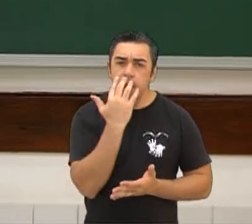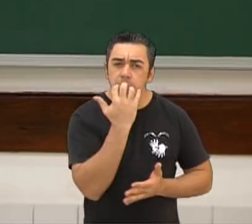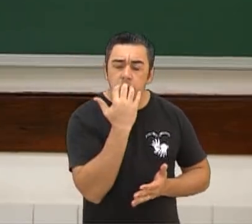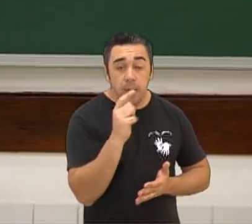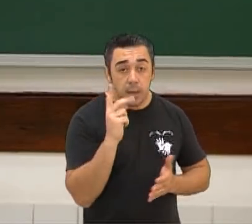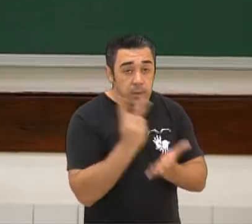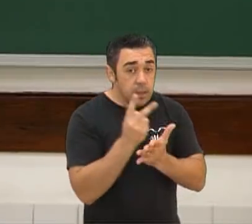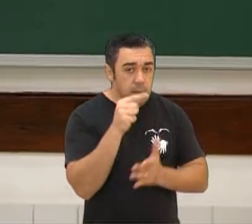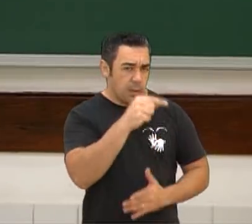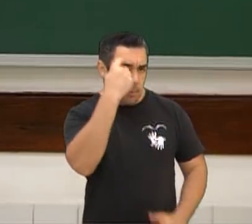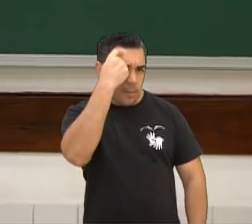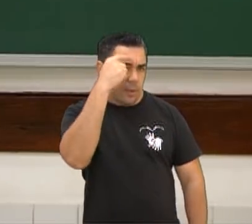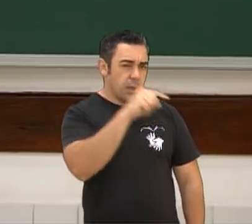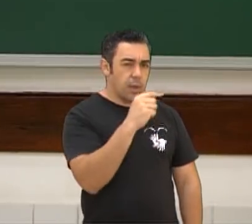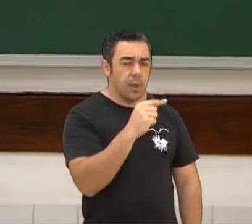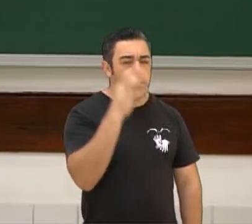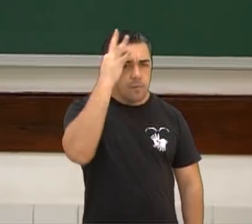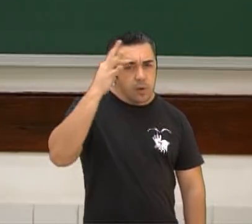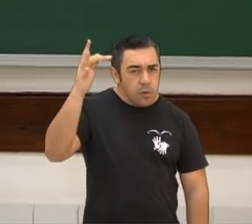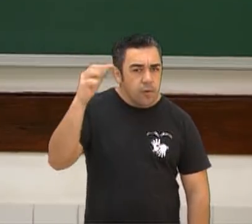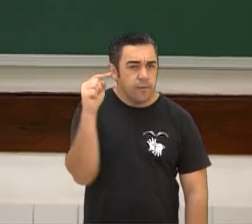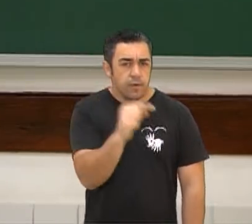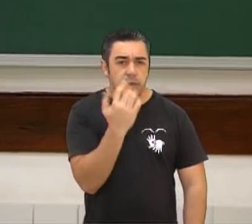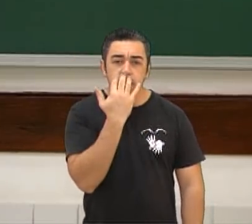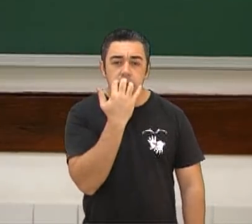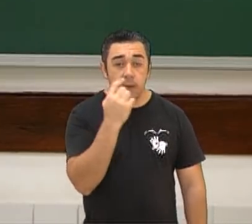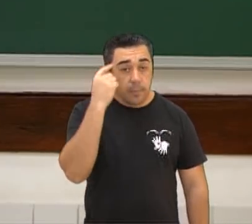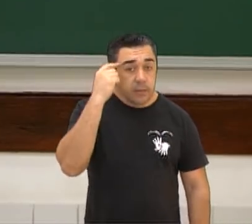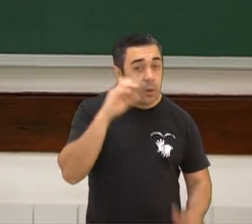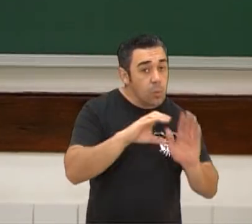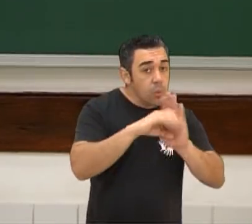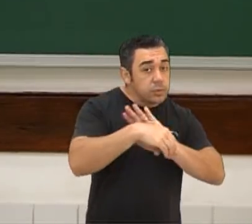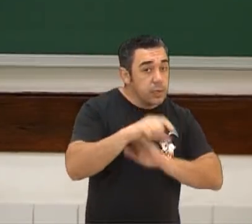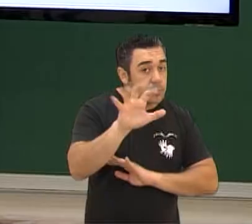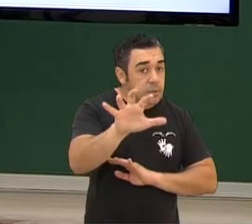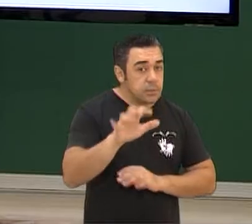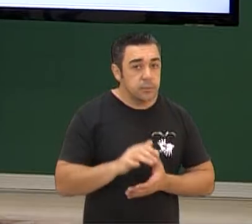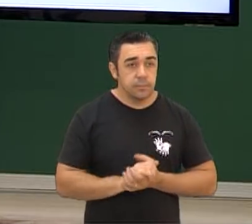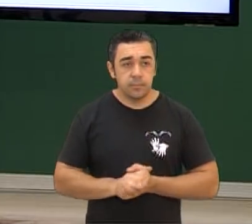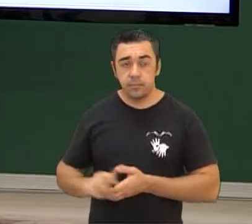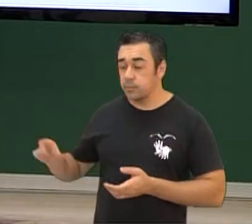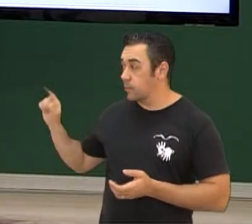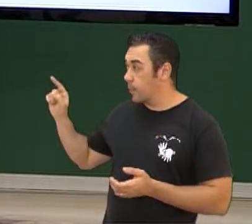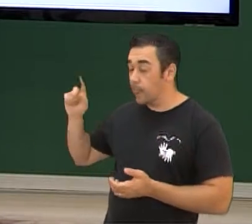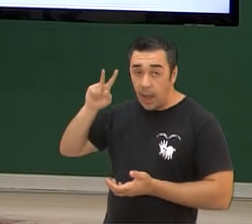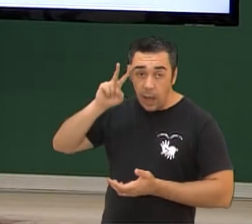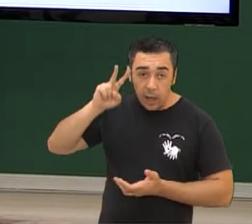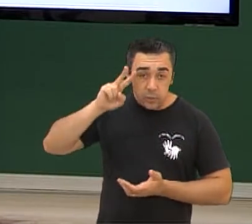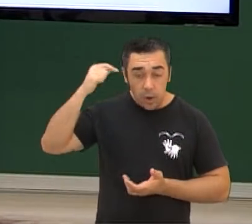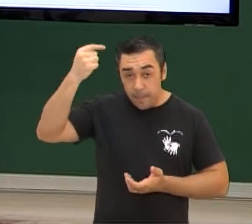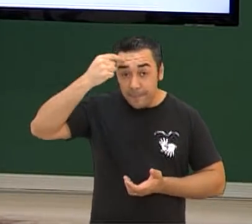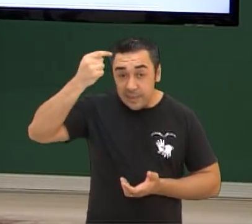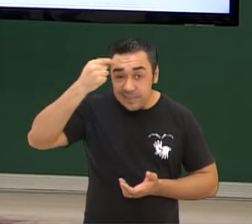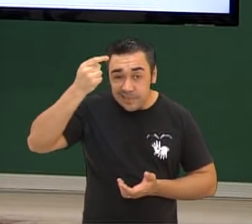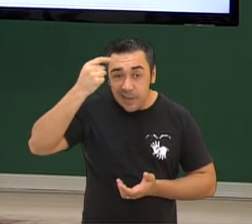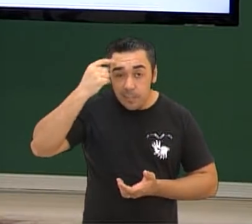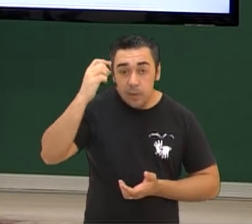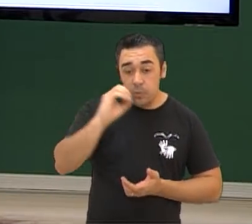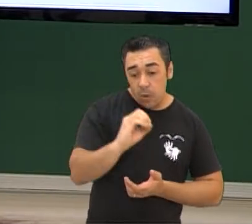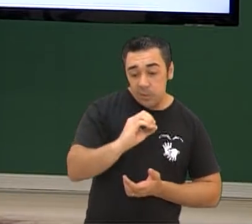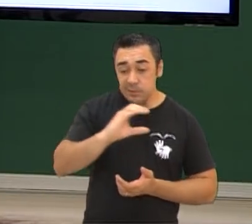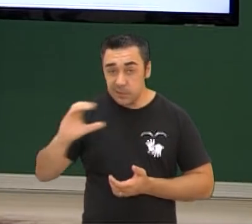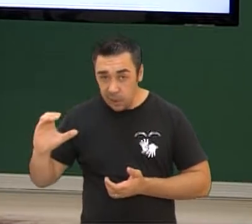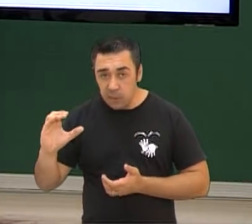pensar na filosofia dele, tem que pensar no seguinte conceito aqui, ó. A história do pensamento ocidental, portanto, a história